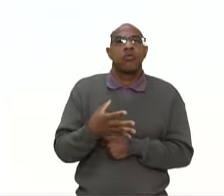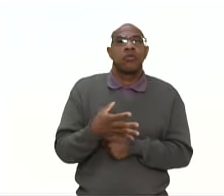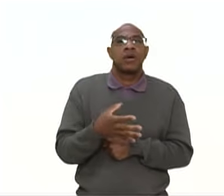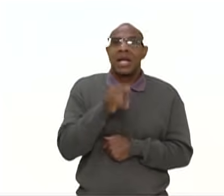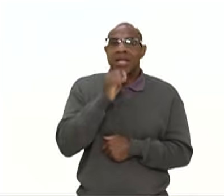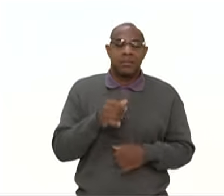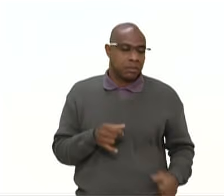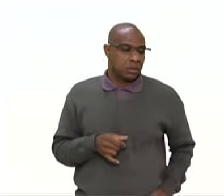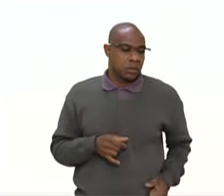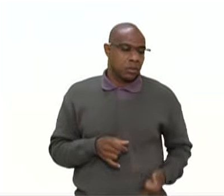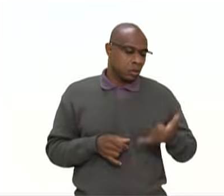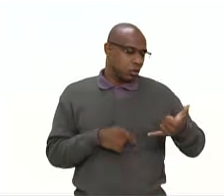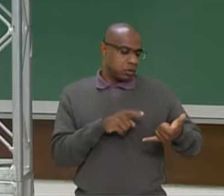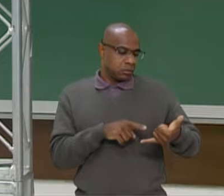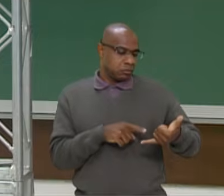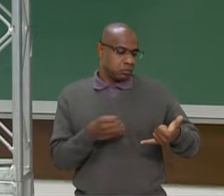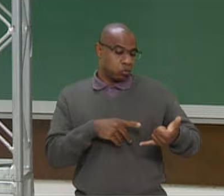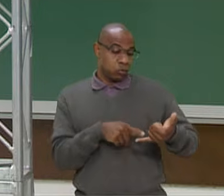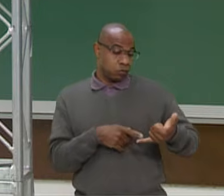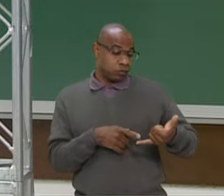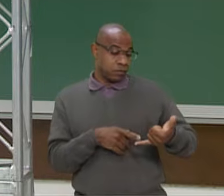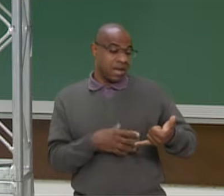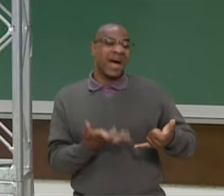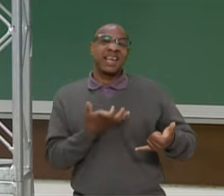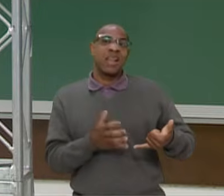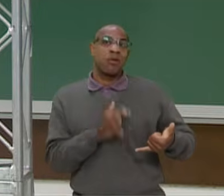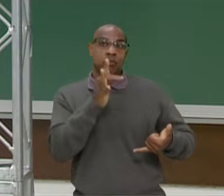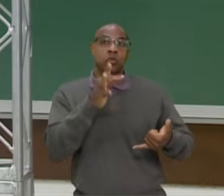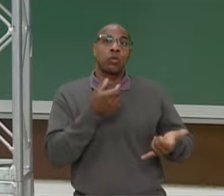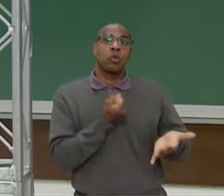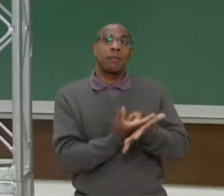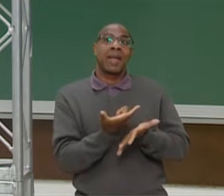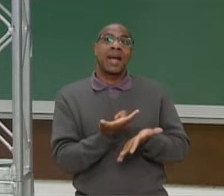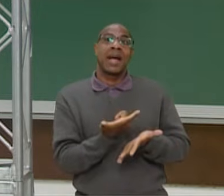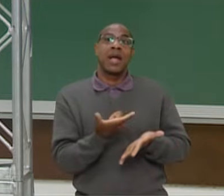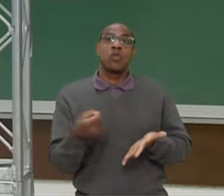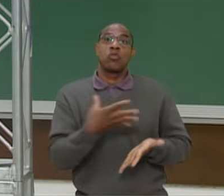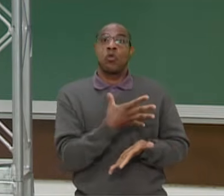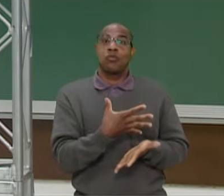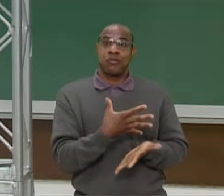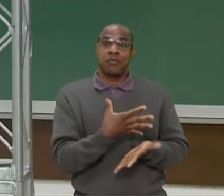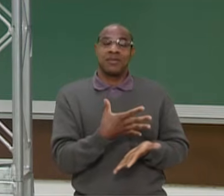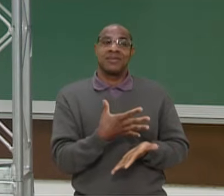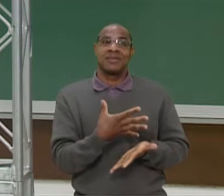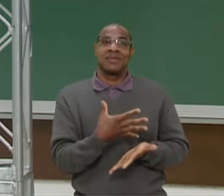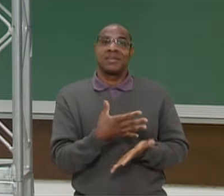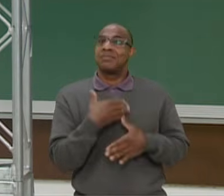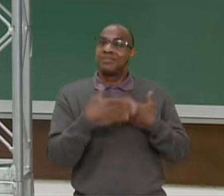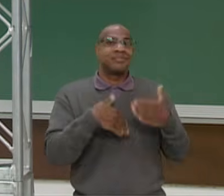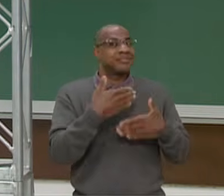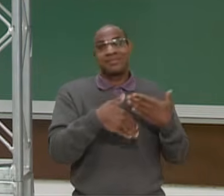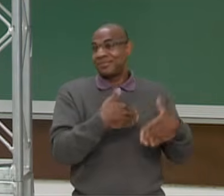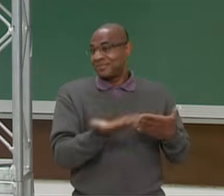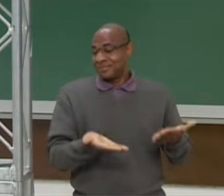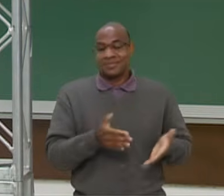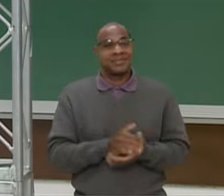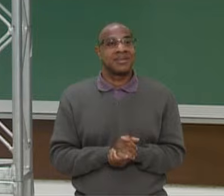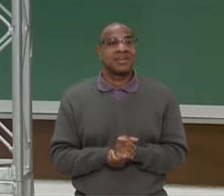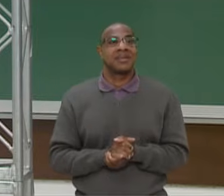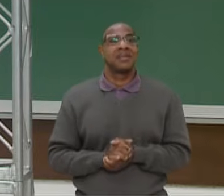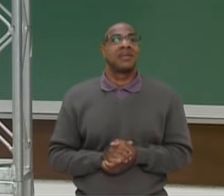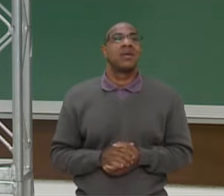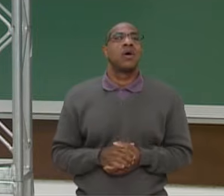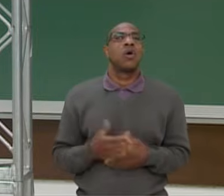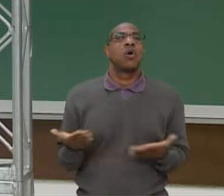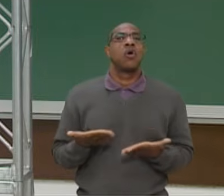pare de funcionar, você já está a fim de ter outro que tenha mais funções do que o antigo. E várias outras coisas, né? Antes